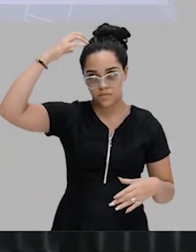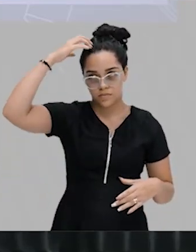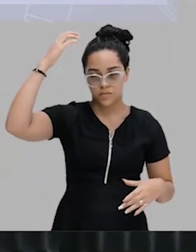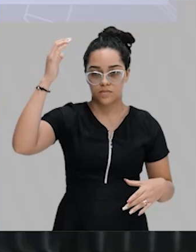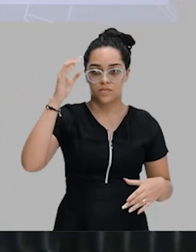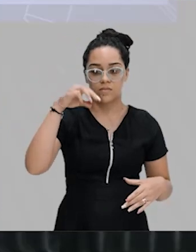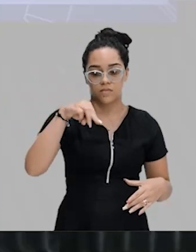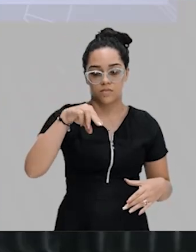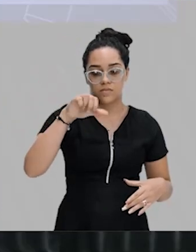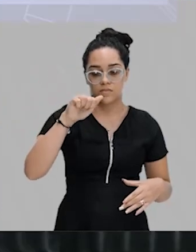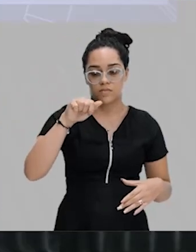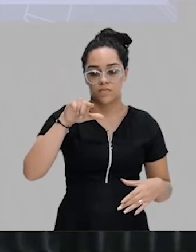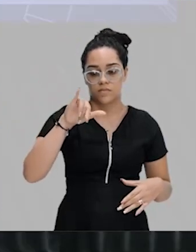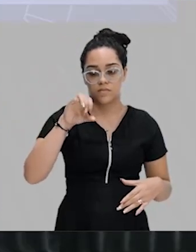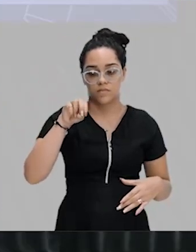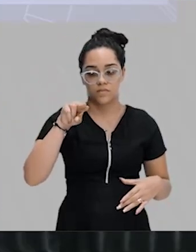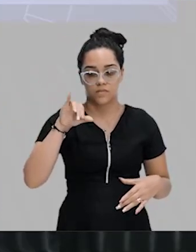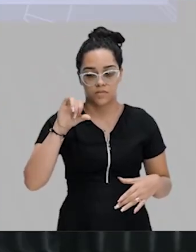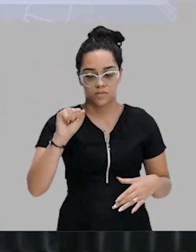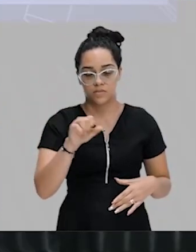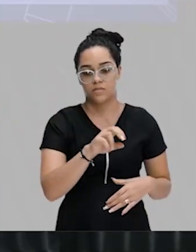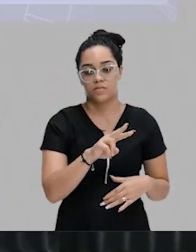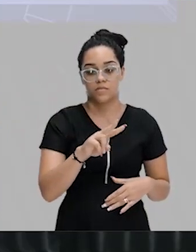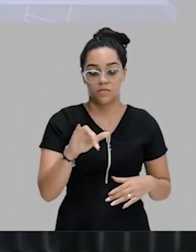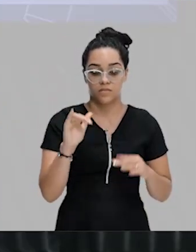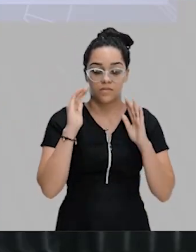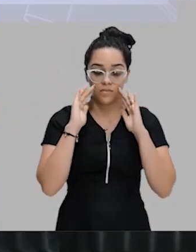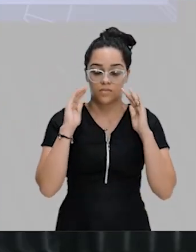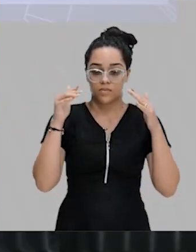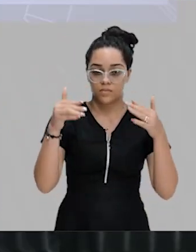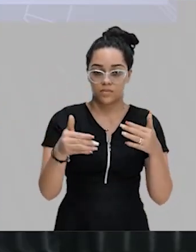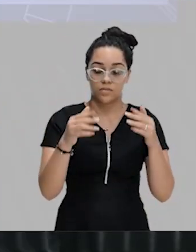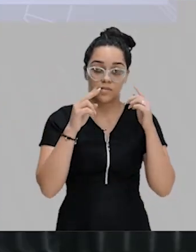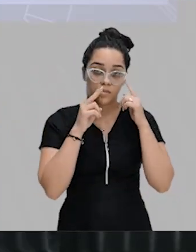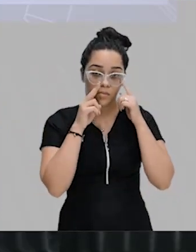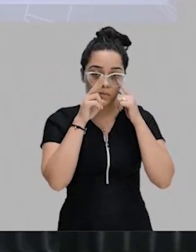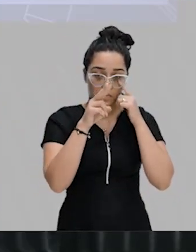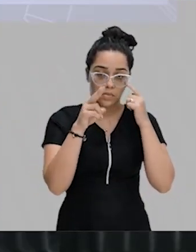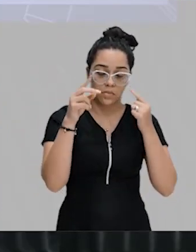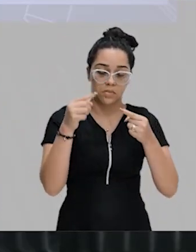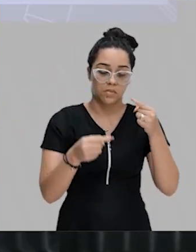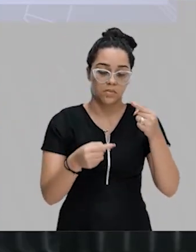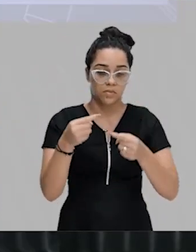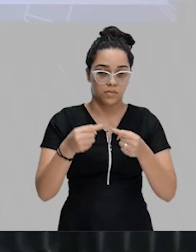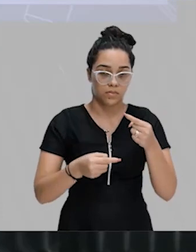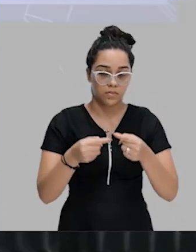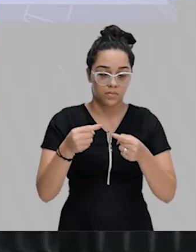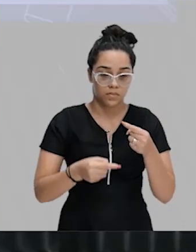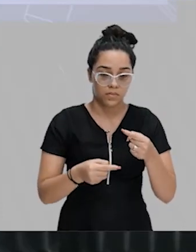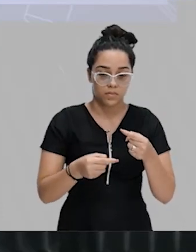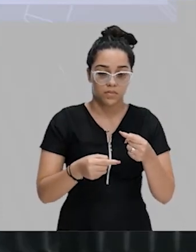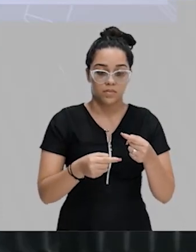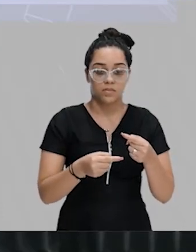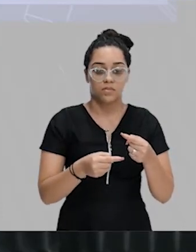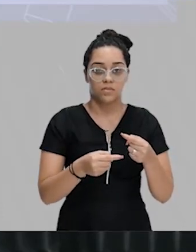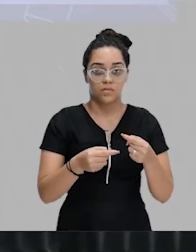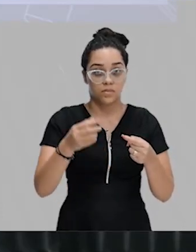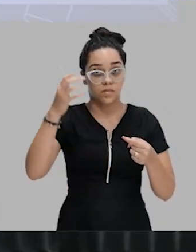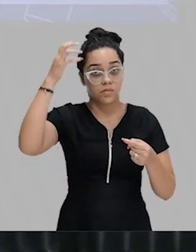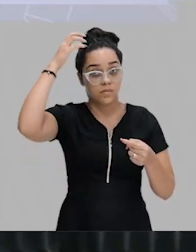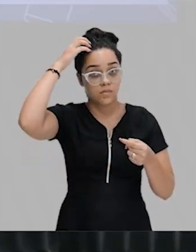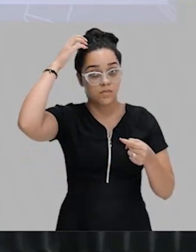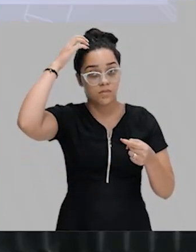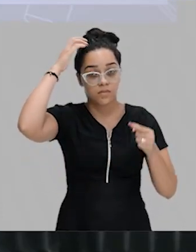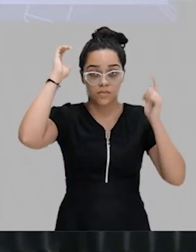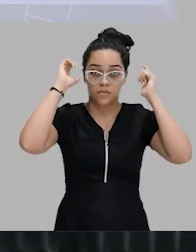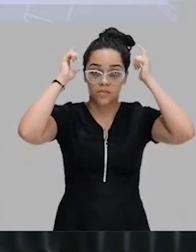As monarquias que vão centralizar o poder político nas mãos da realeza. Falar